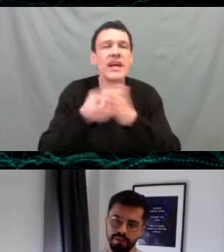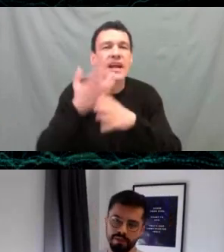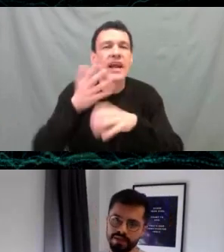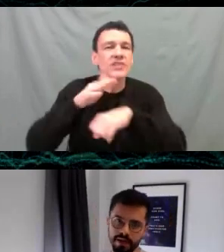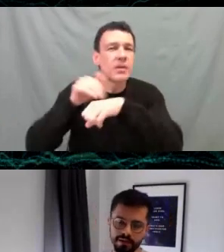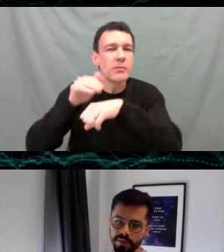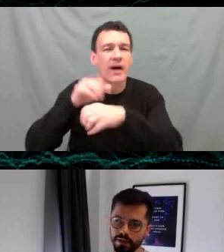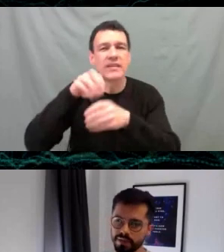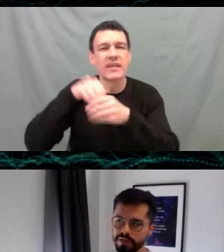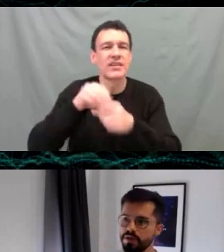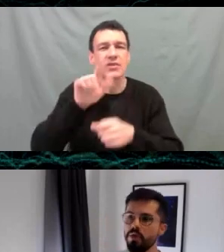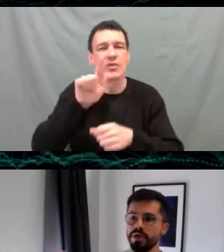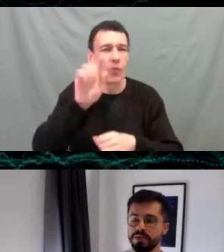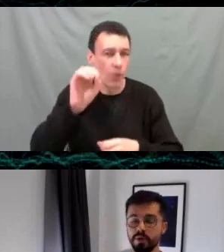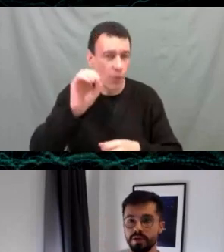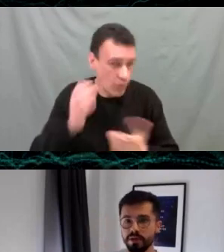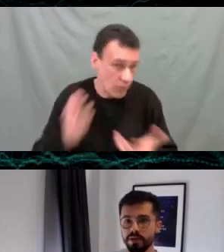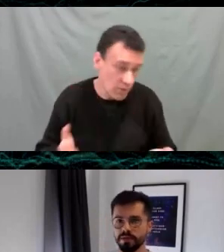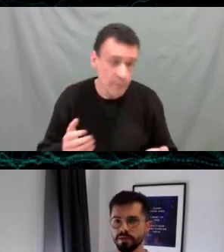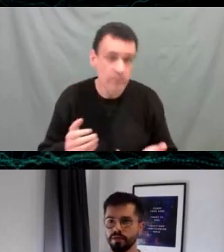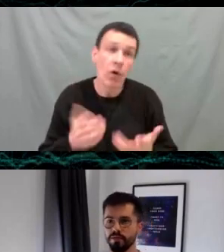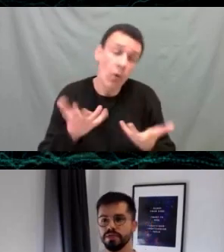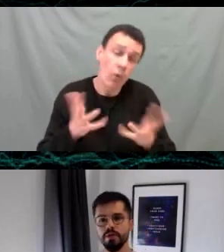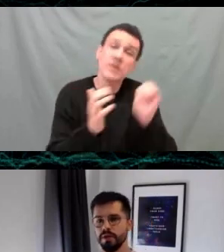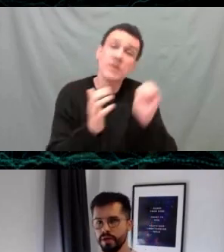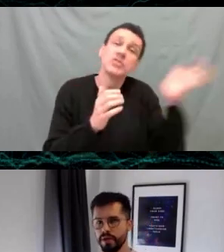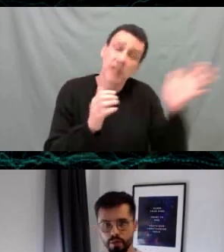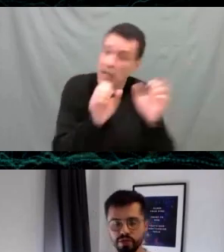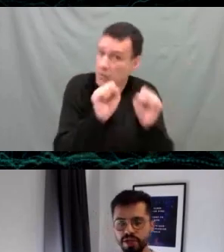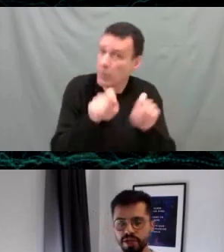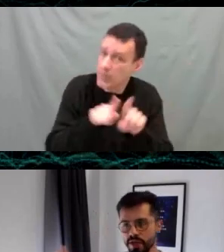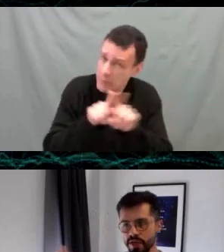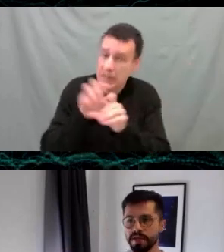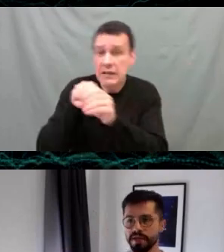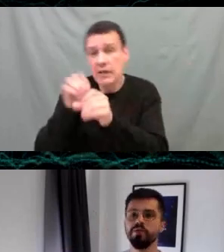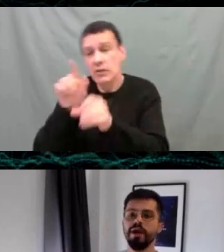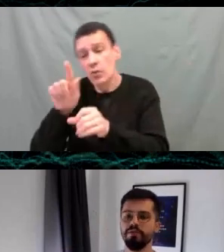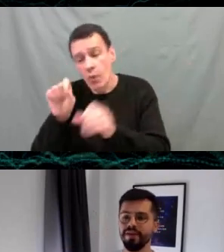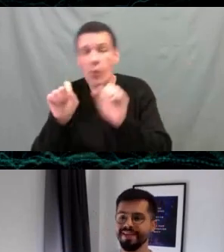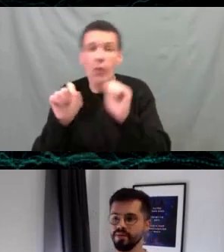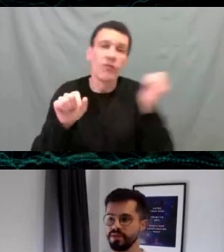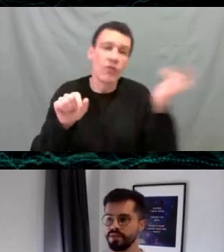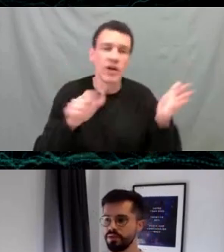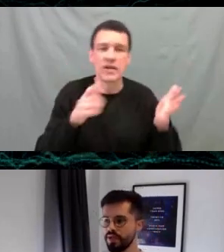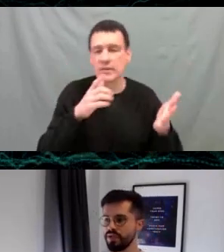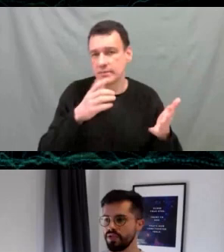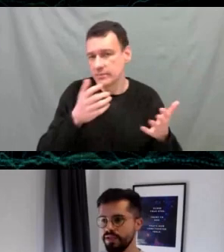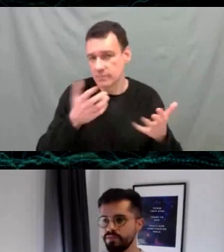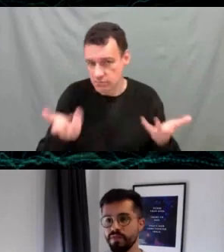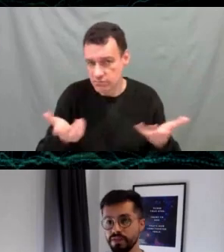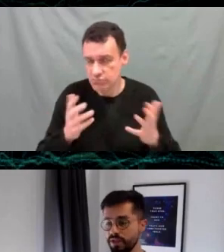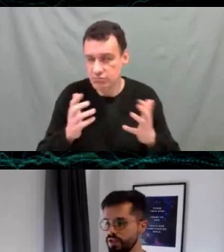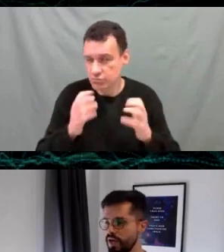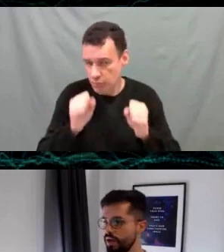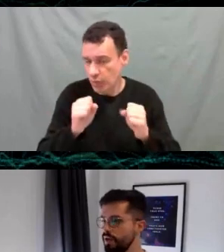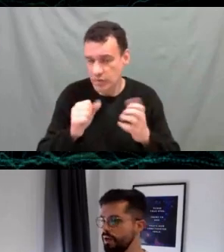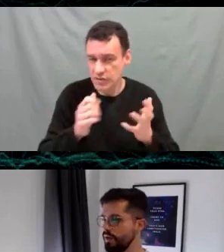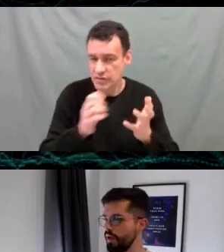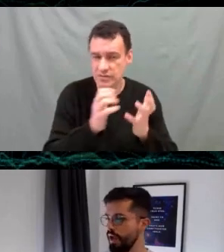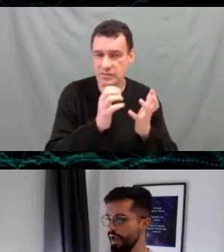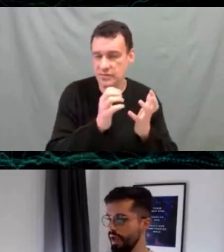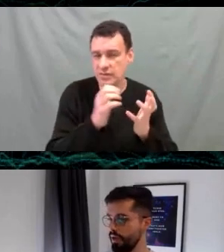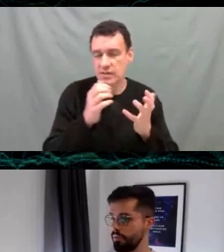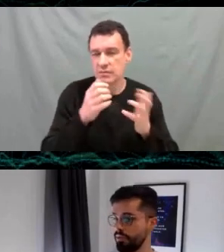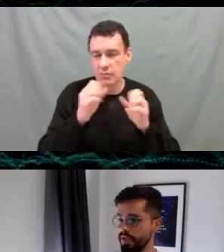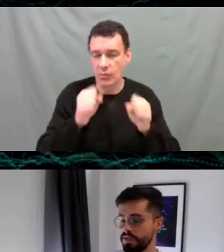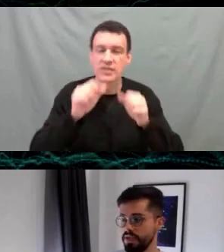houve uma chamada externa também não precisa nem vou mais colocar dentro da função é um boletim e executar várias vezes as chamadas para fazer um teste